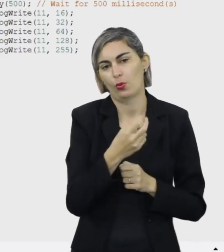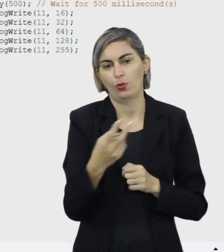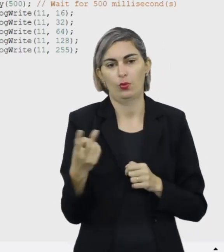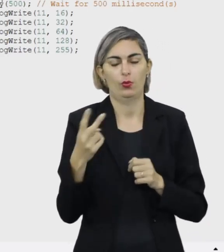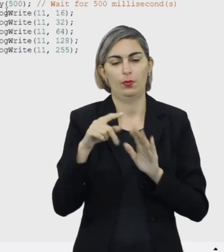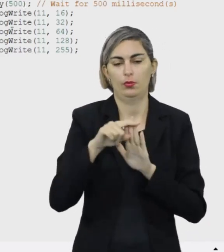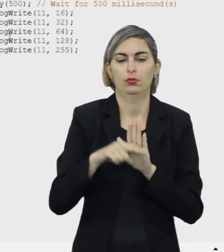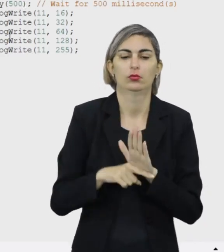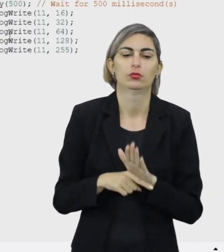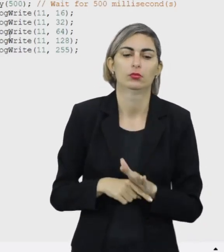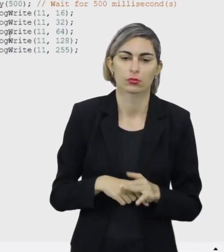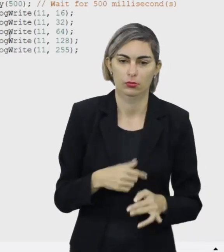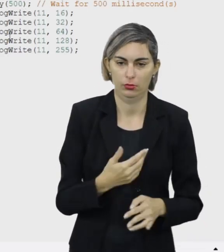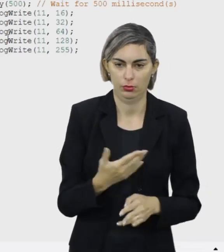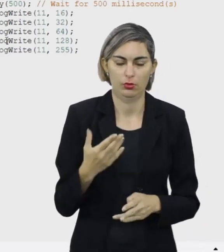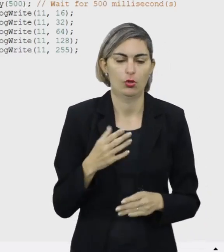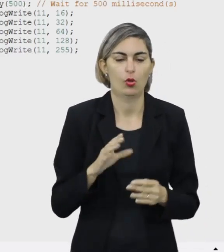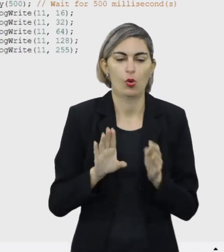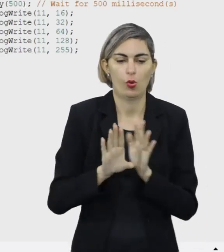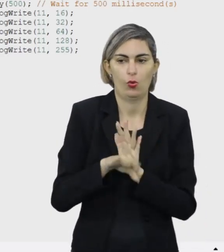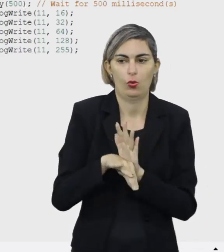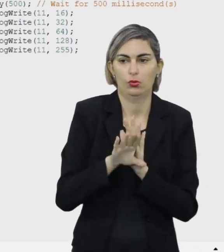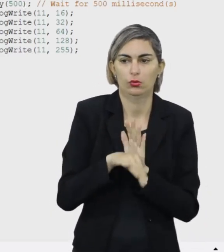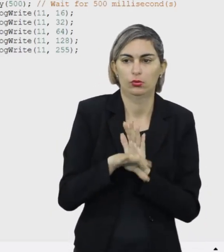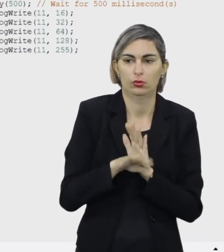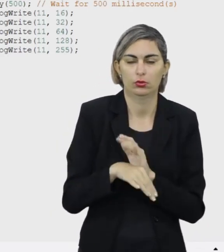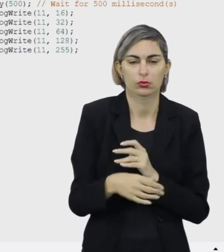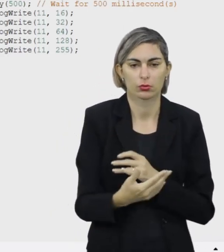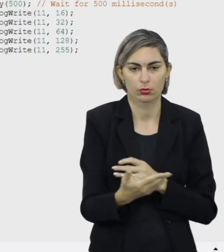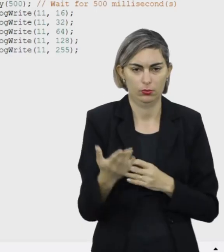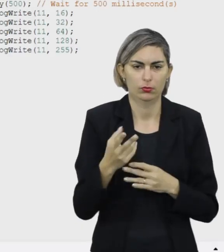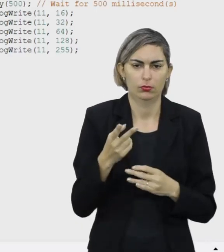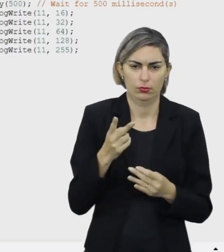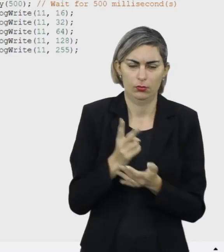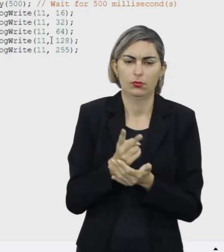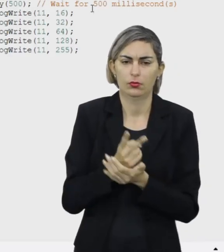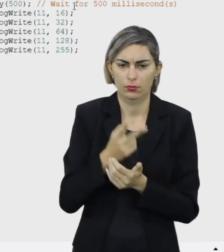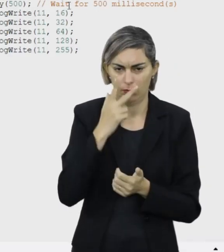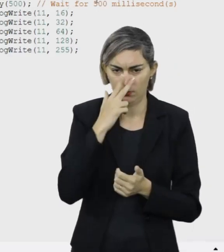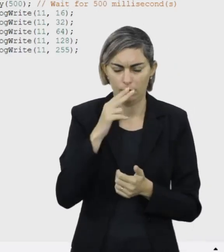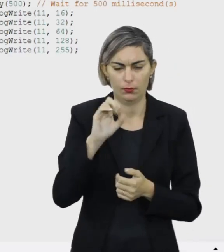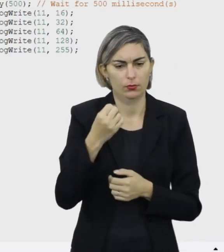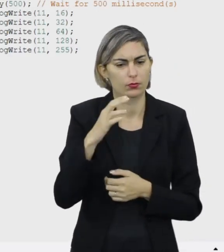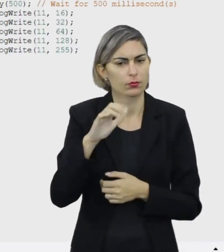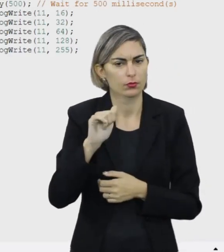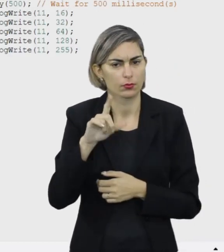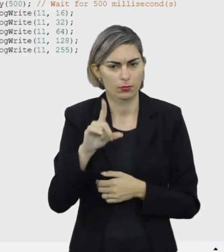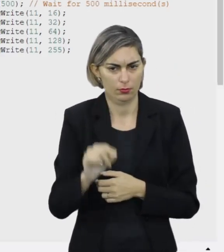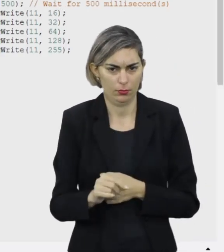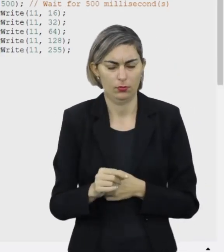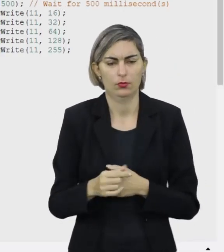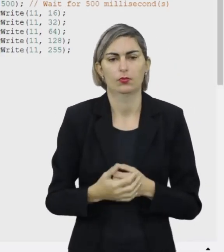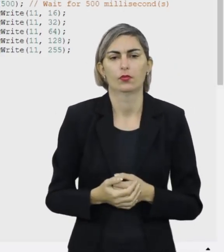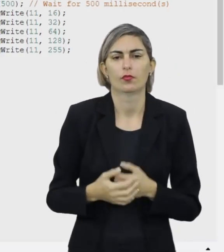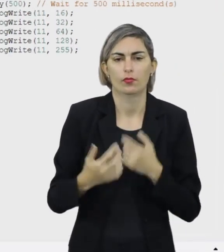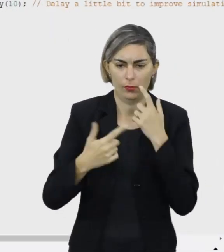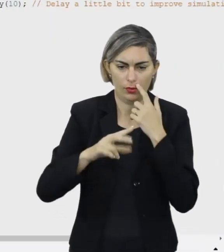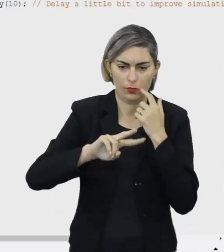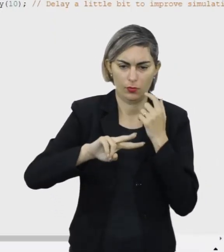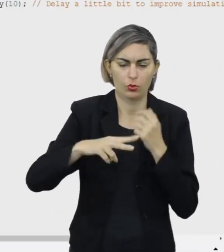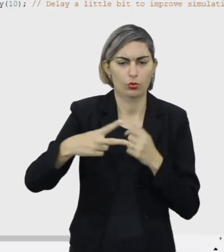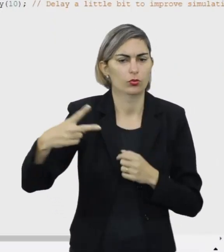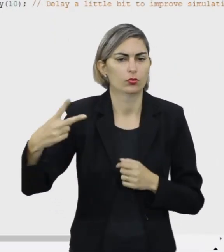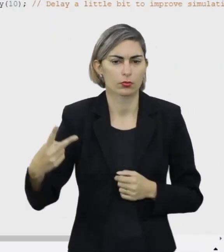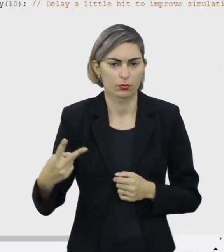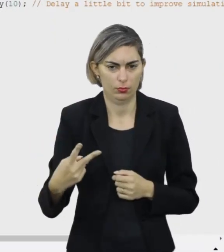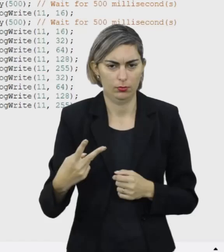para programação em código mesmo, quando você mantém na mesma escala, milissegundos aqui, milissegundos aqui. Eu vou duplicar esse